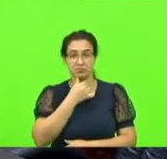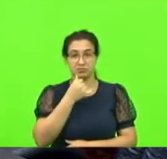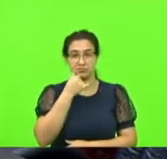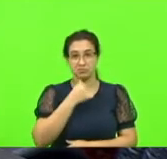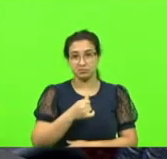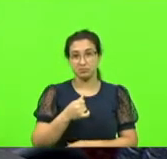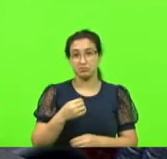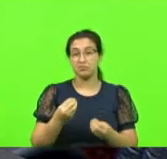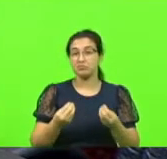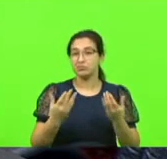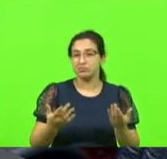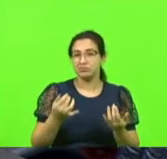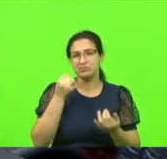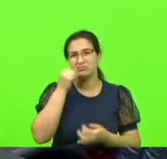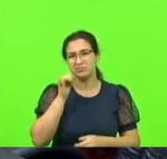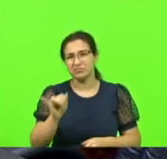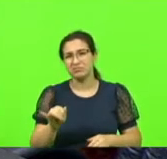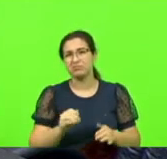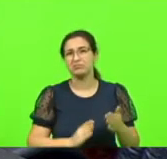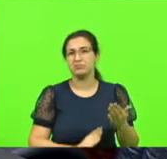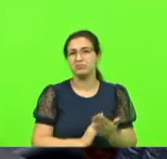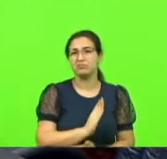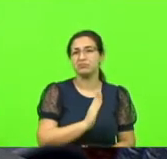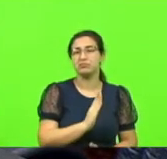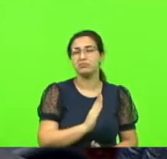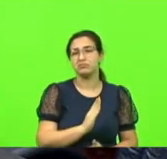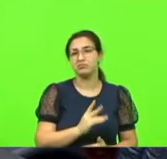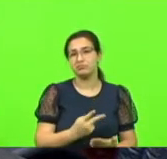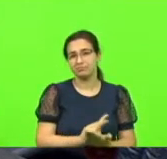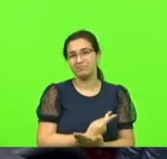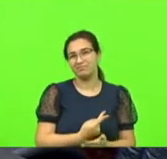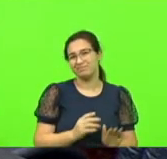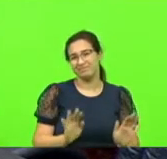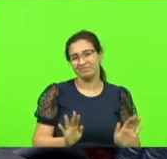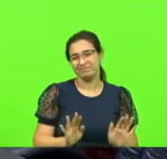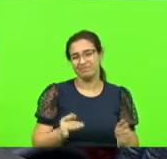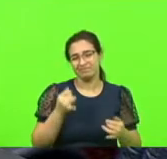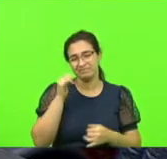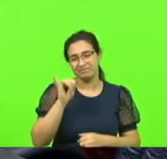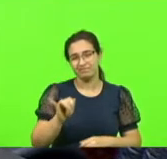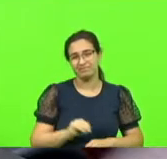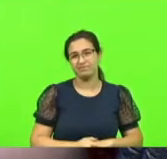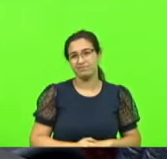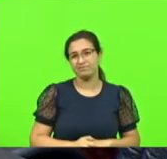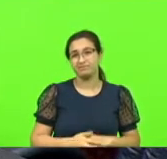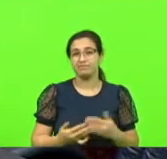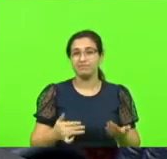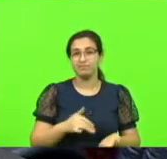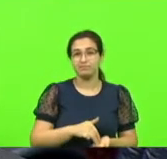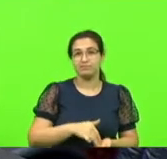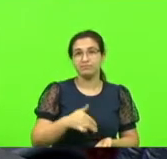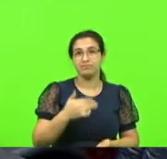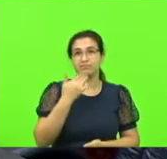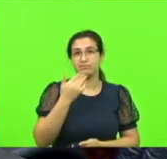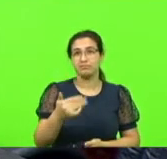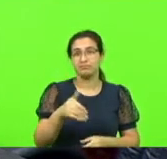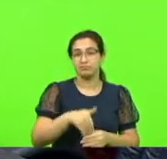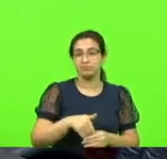para evitar que tenhamos aprovando aqui um erro. Tá bom? Então, nesta moção, peço o voto 2.